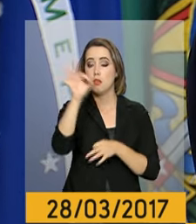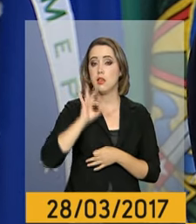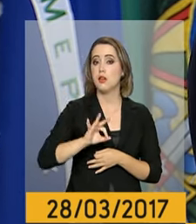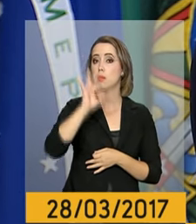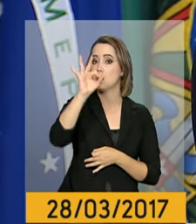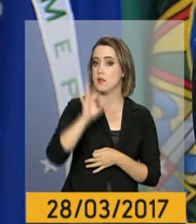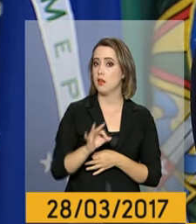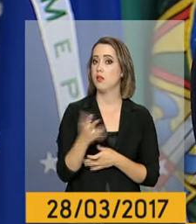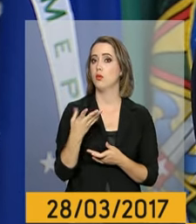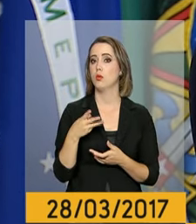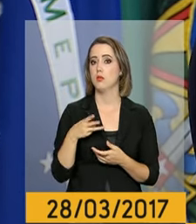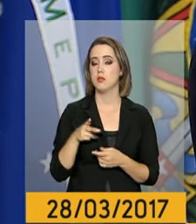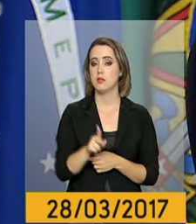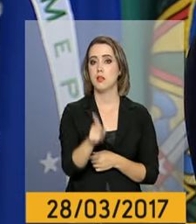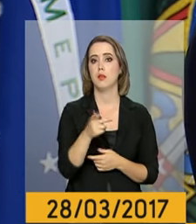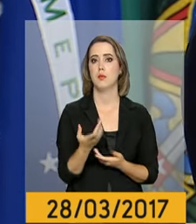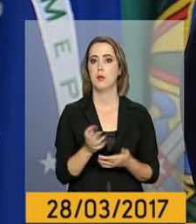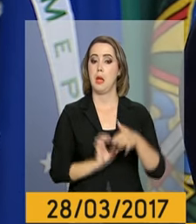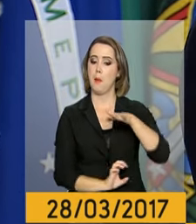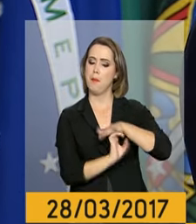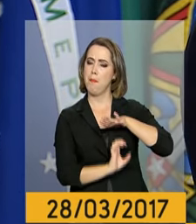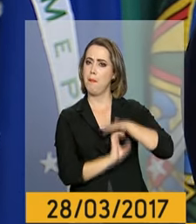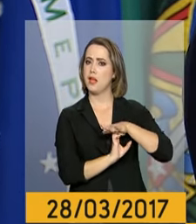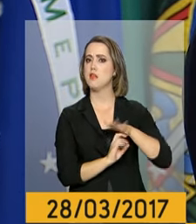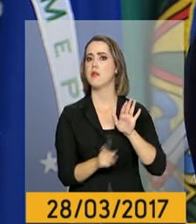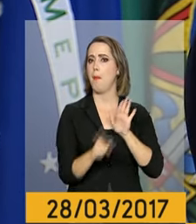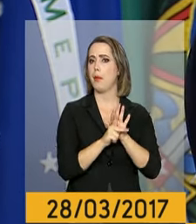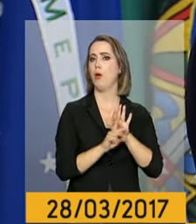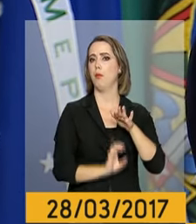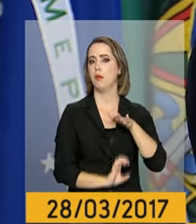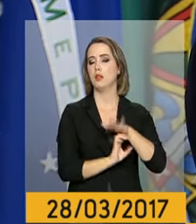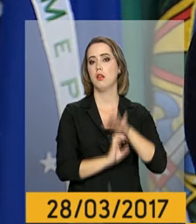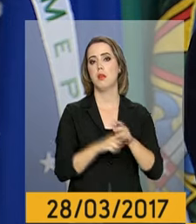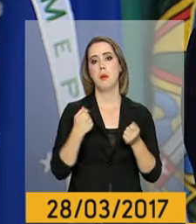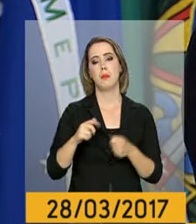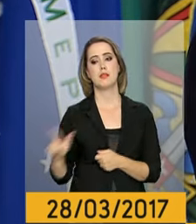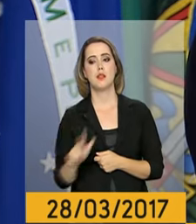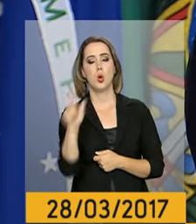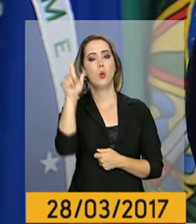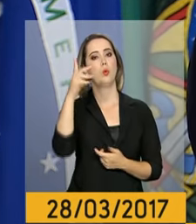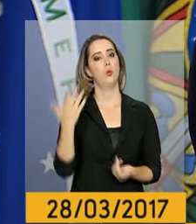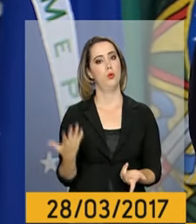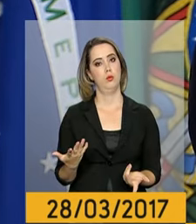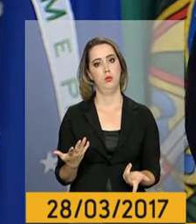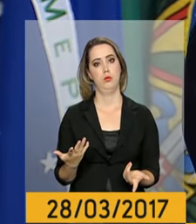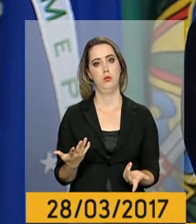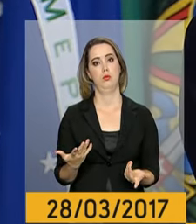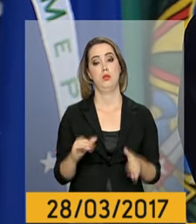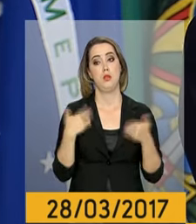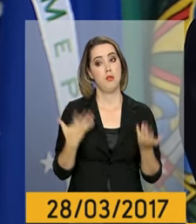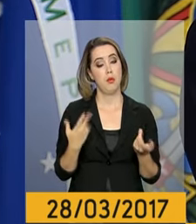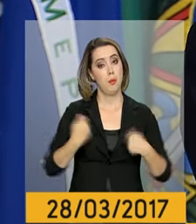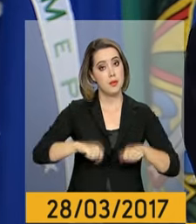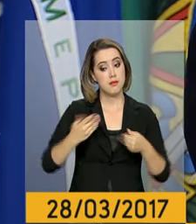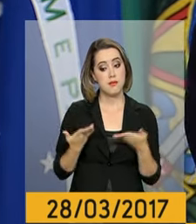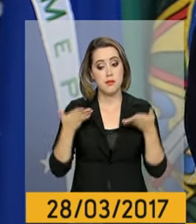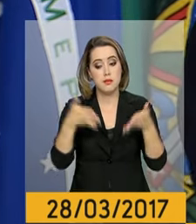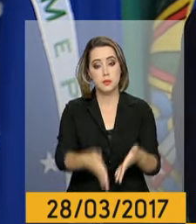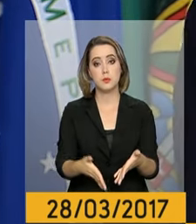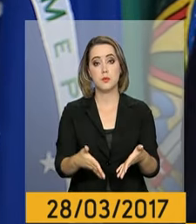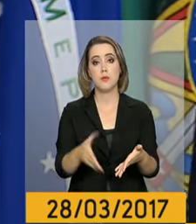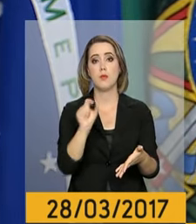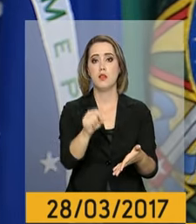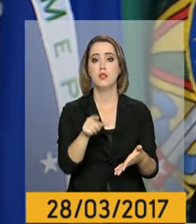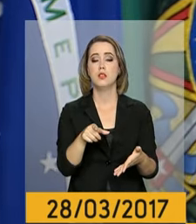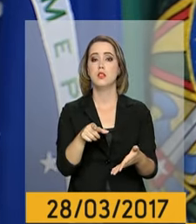Petrobras a Petrobras é uma empresa que tem que render lucros e dividendos e portanto ela deve ingressar